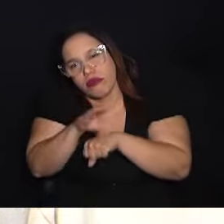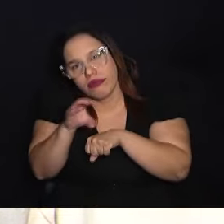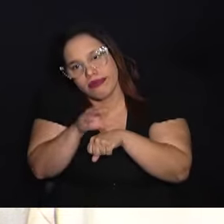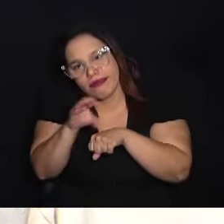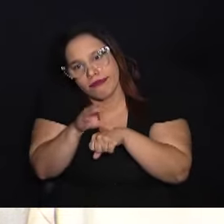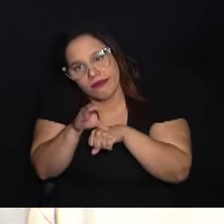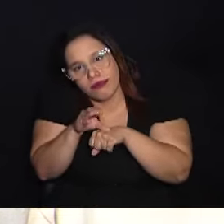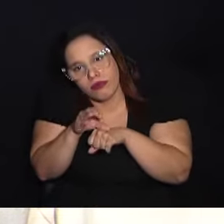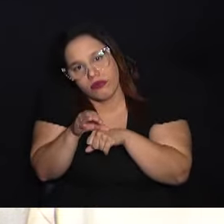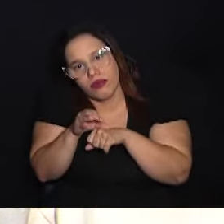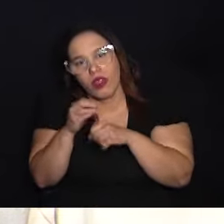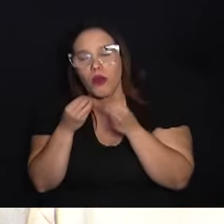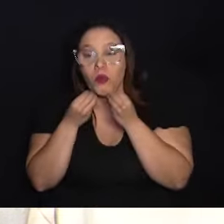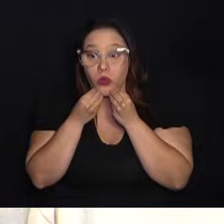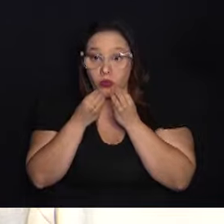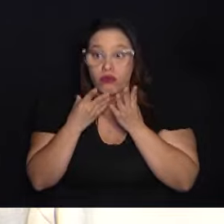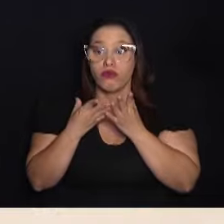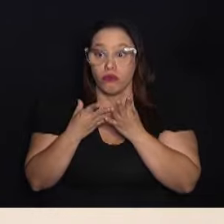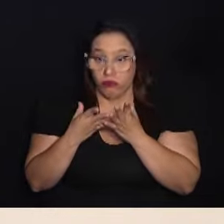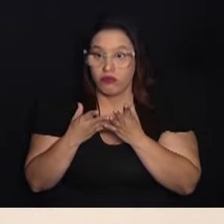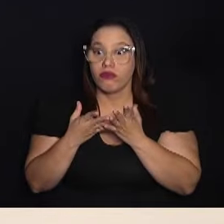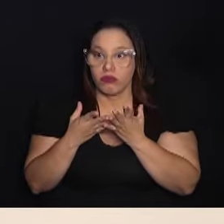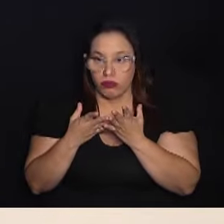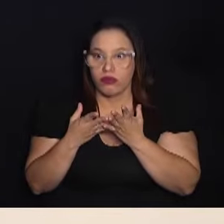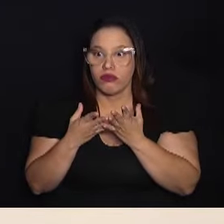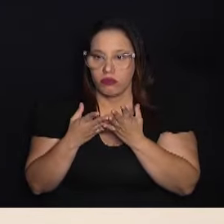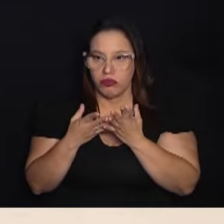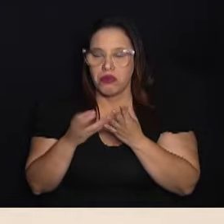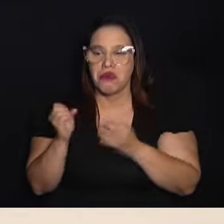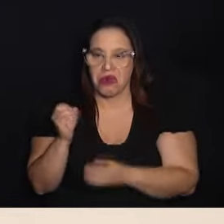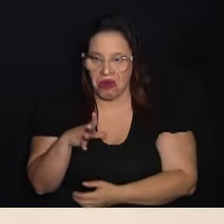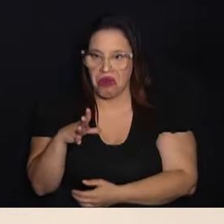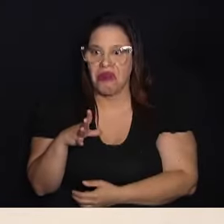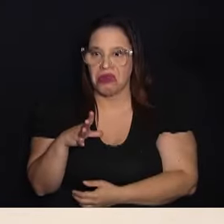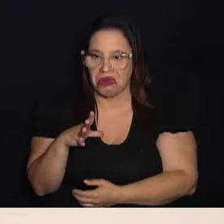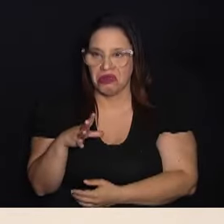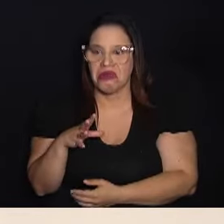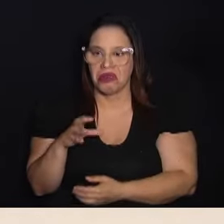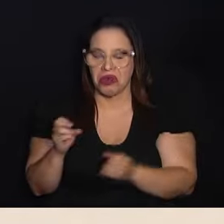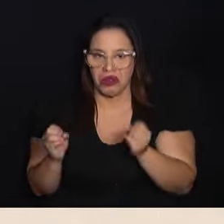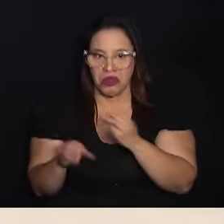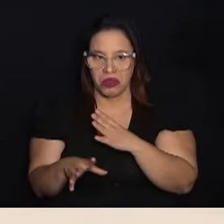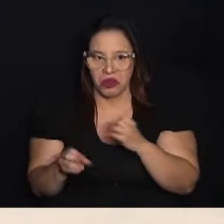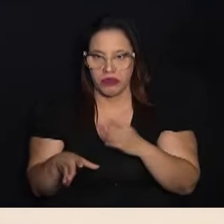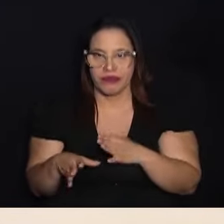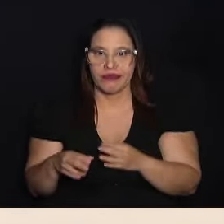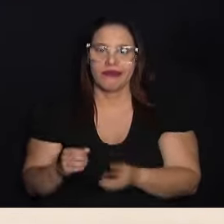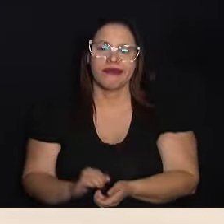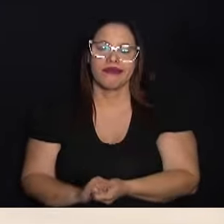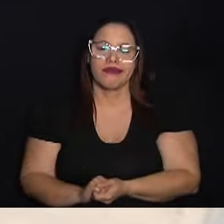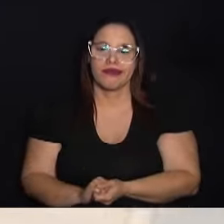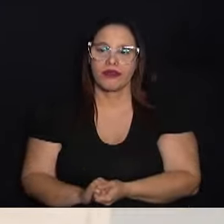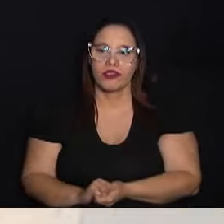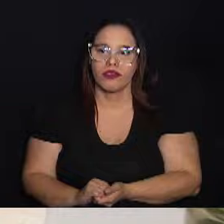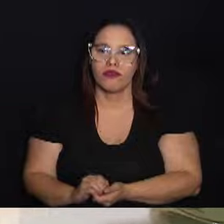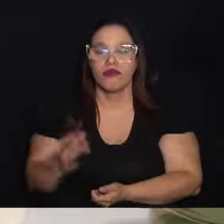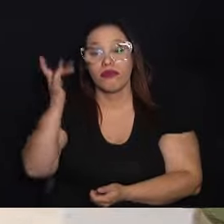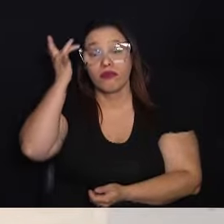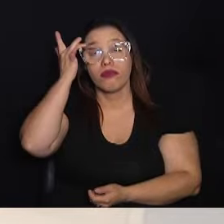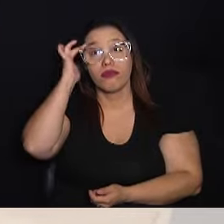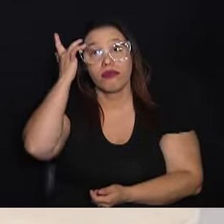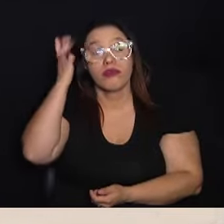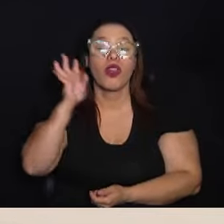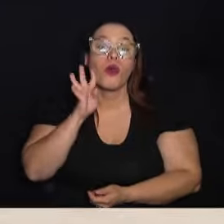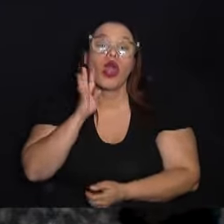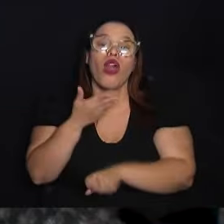depois do primeiro curso que eu fiz, eu vi que realmente a metodologia de ensino era muito bacana, muito moderna, então isso me incentivou a